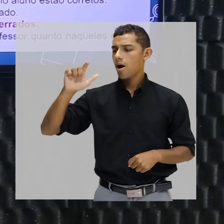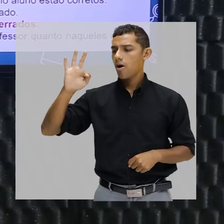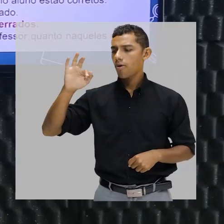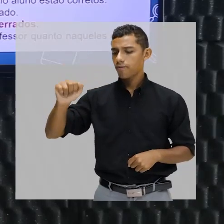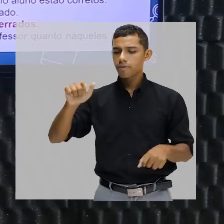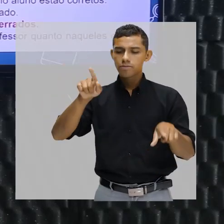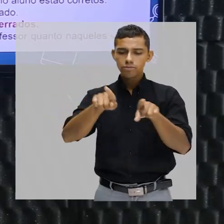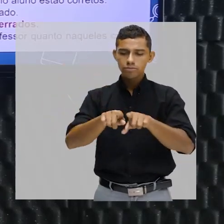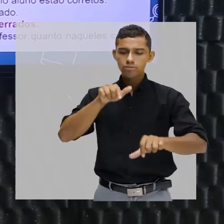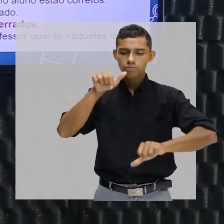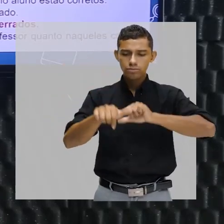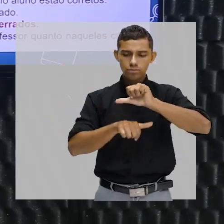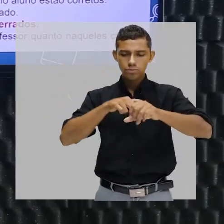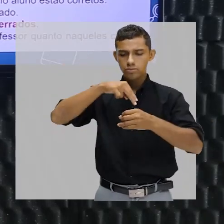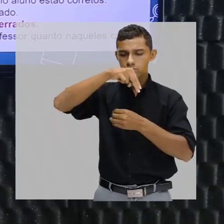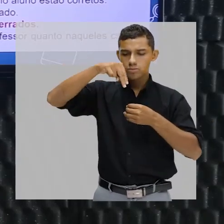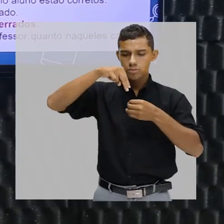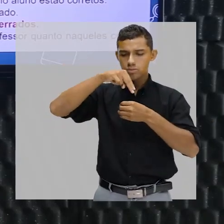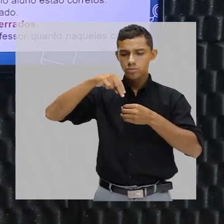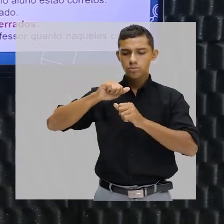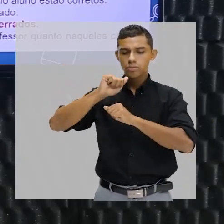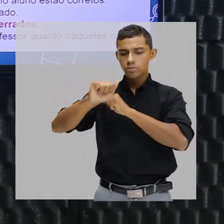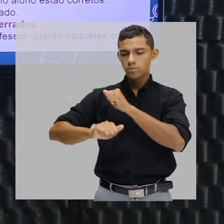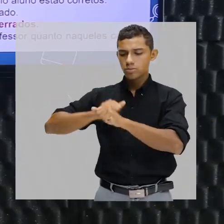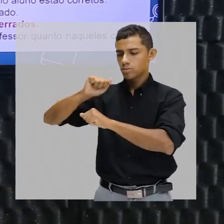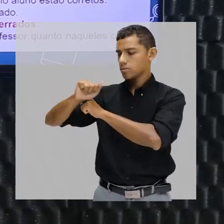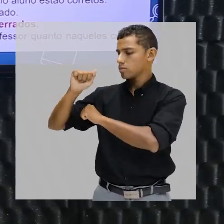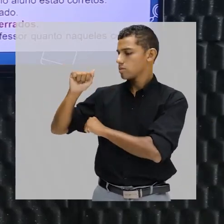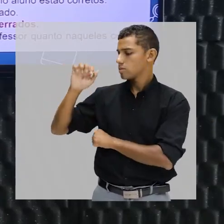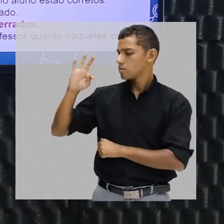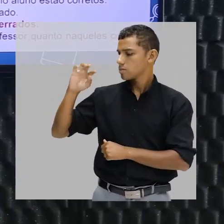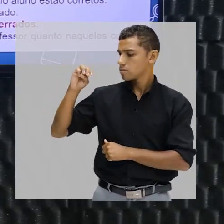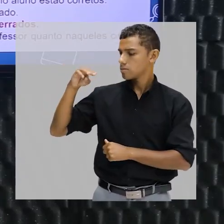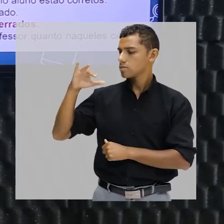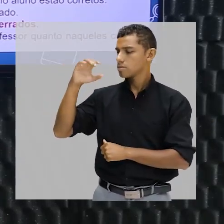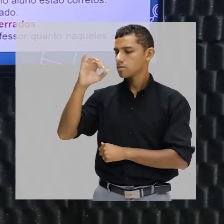Então, existe um núcleo atômico, esse núcleo atômico está aí